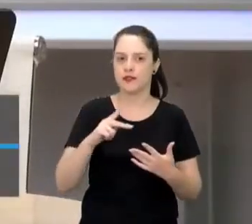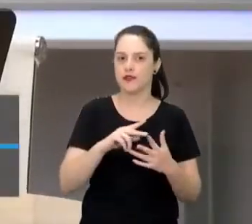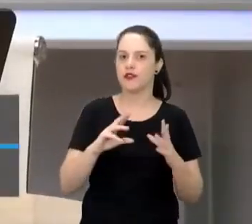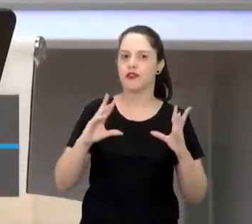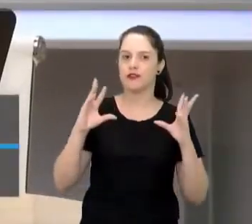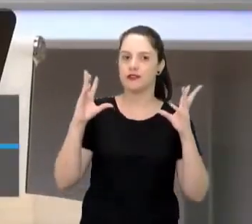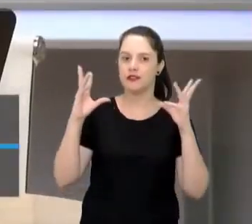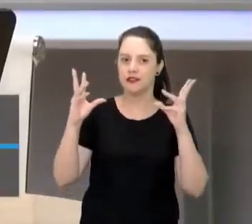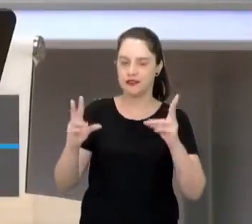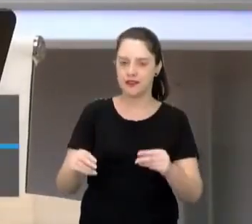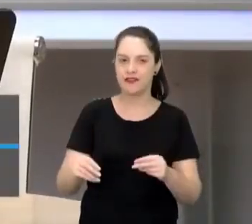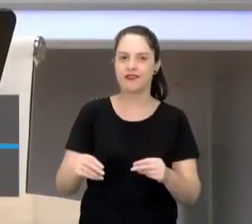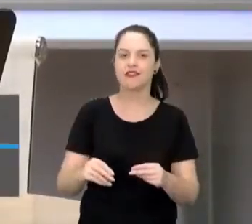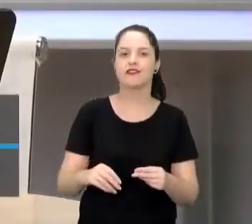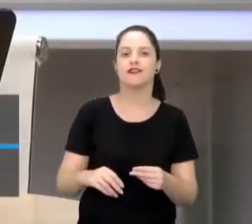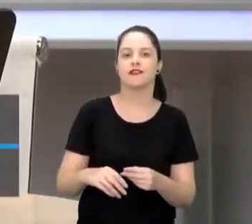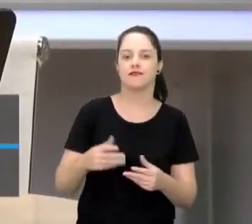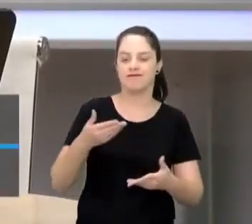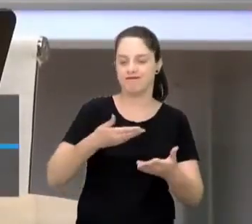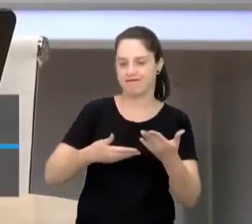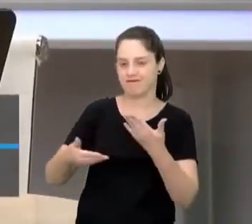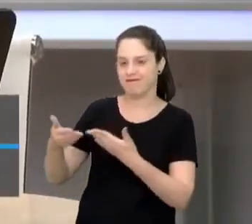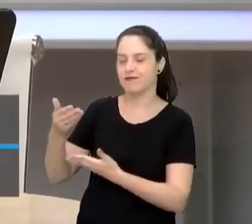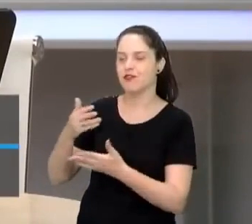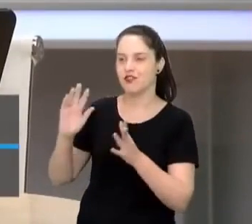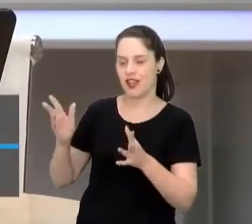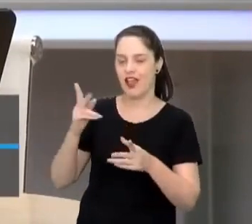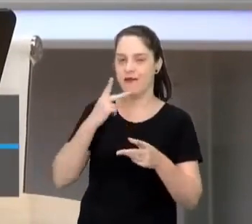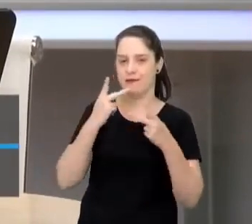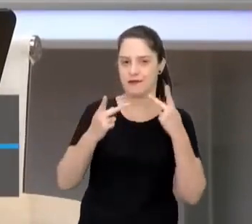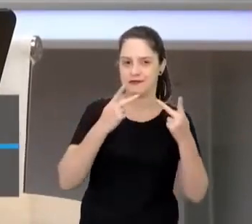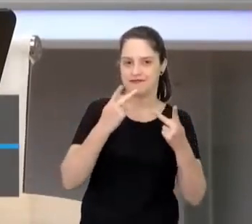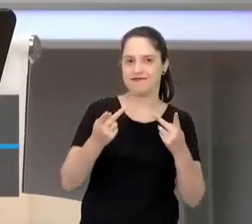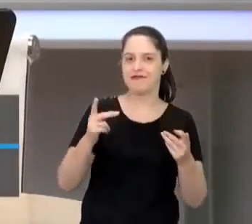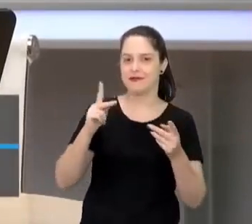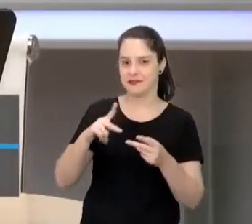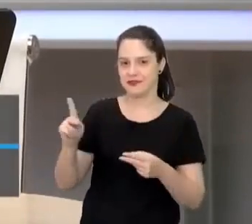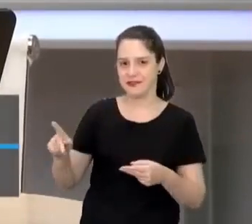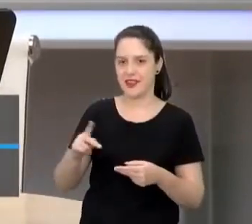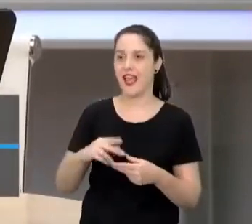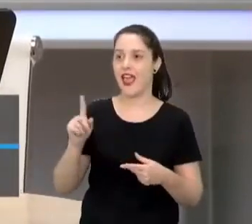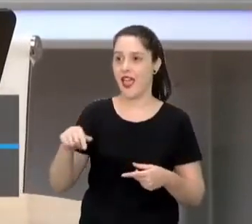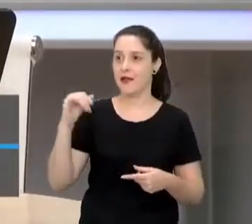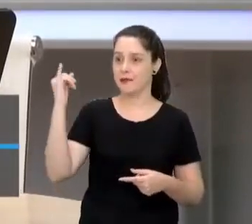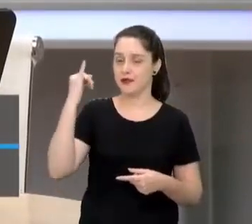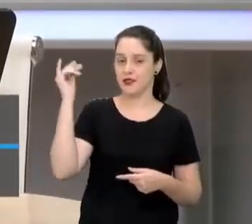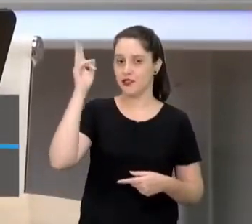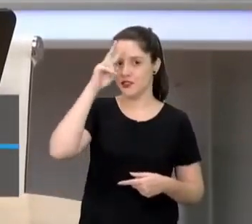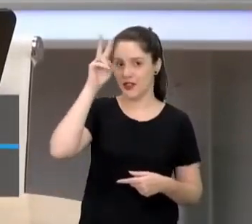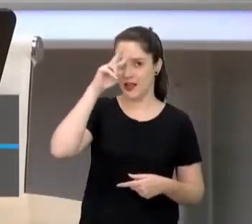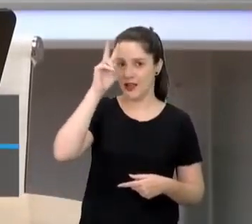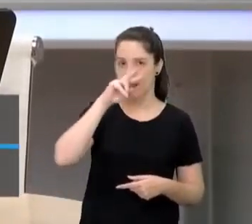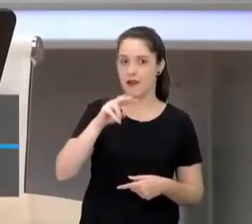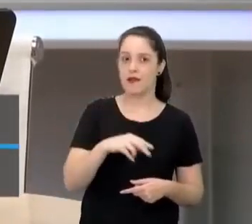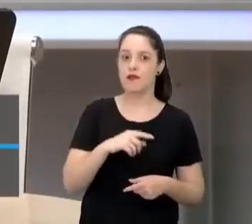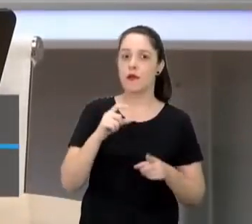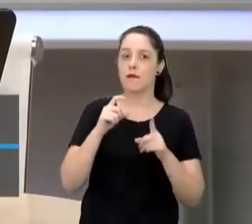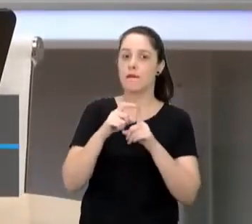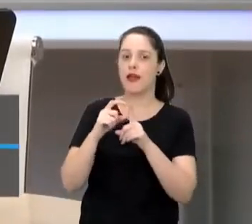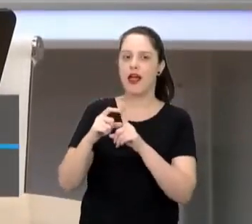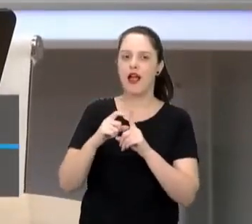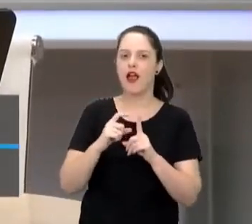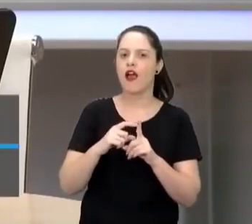então, né? Acolhimento, tutoria, busca ativa que vocês comentaram. E é importante também a gente lembrar que a gente precisa falar com os nossos